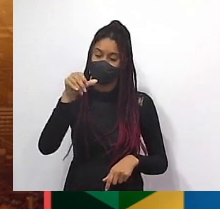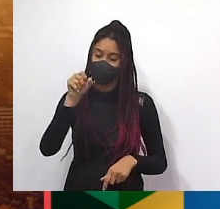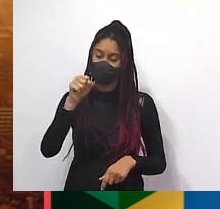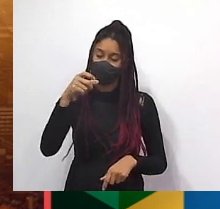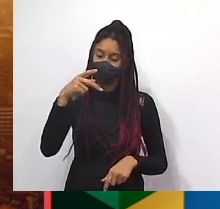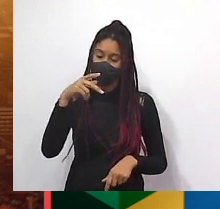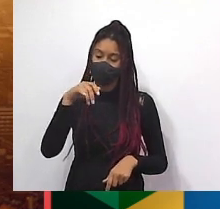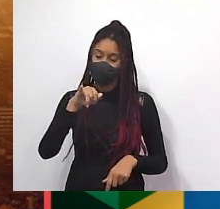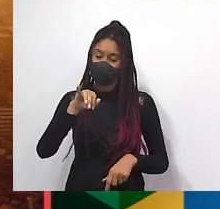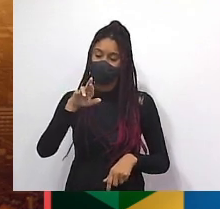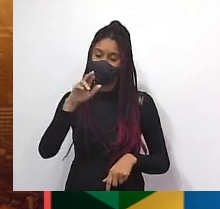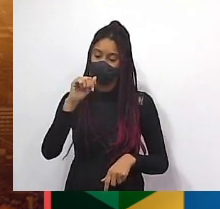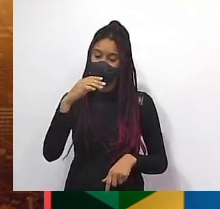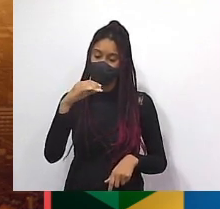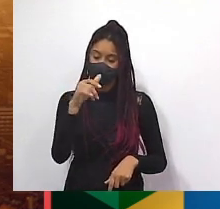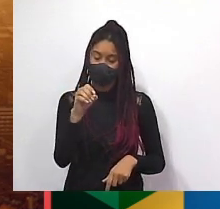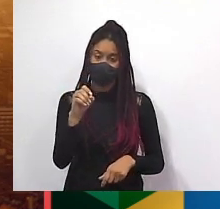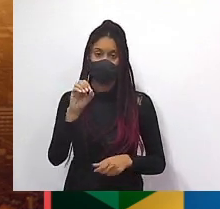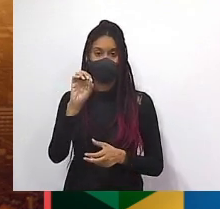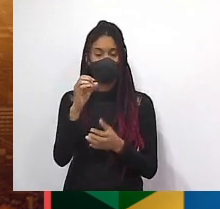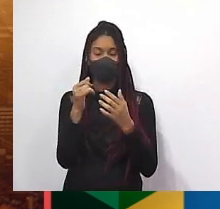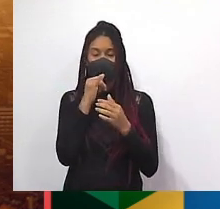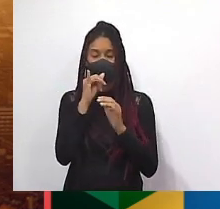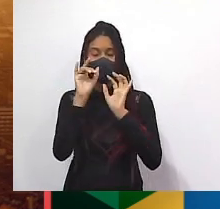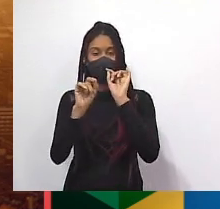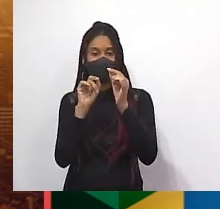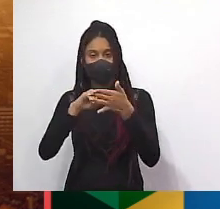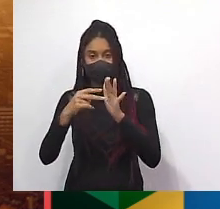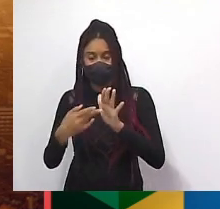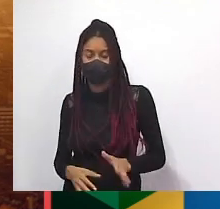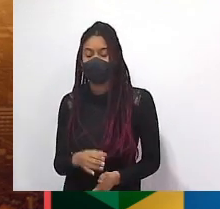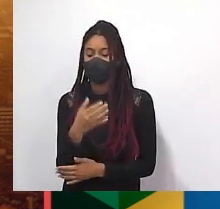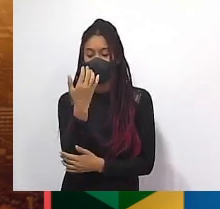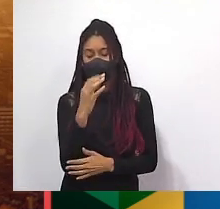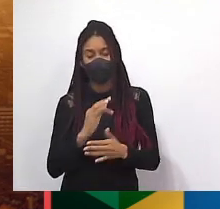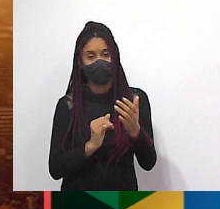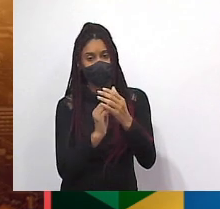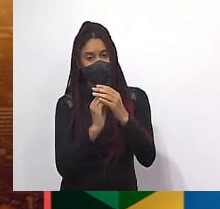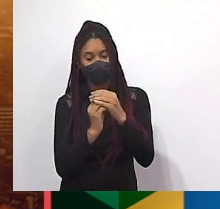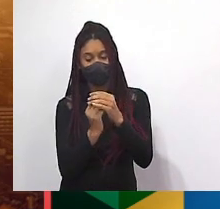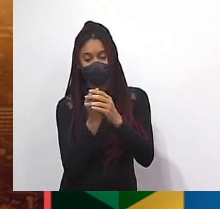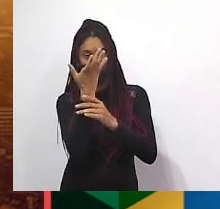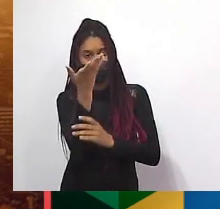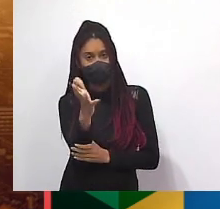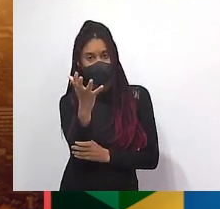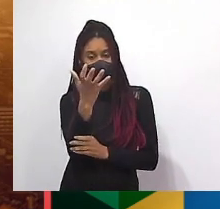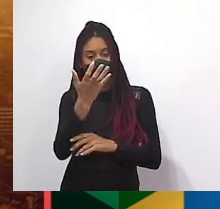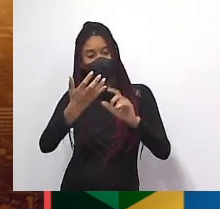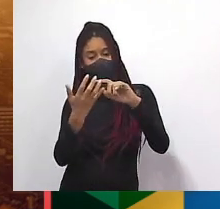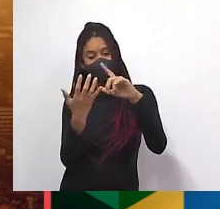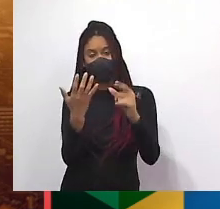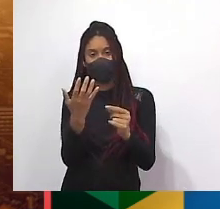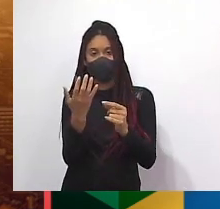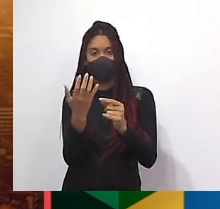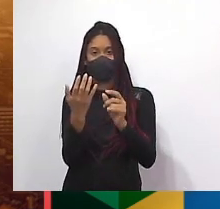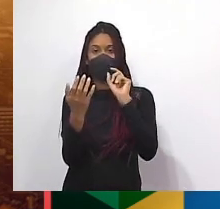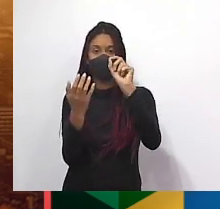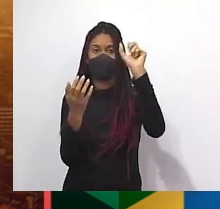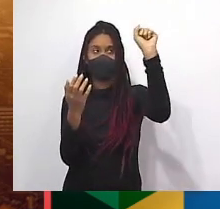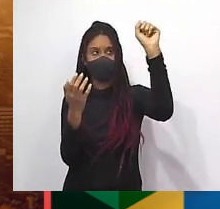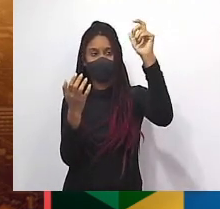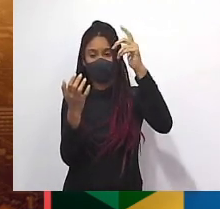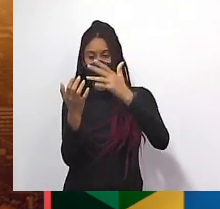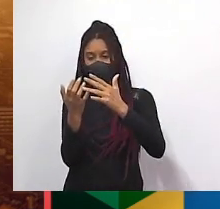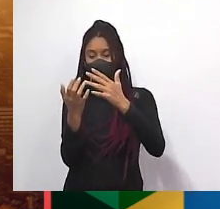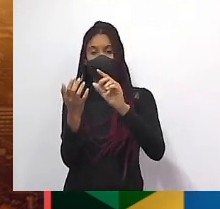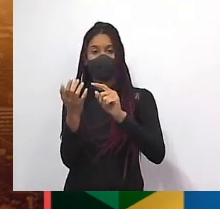vão suar, assim como a gente, a planta também sua. E aí, quando ela vai suar pela folhagem, o próprio calor do sol vai